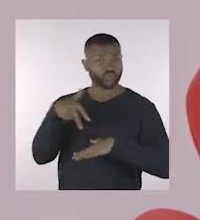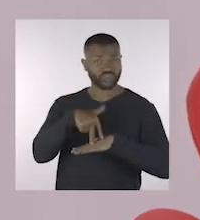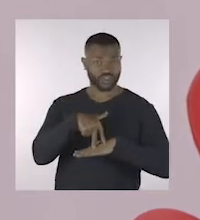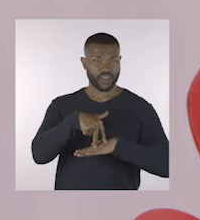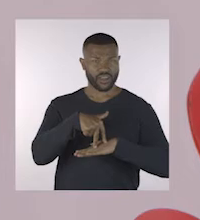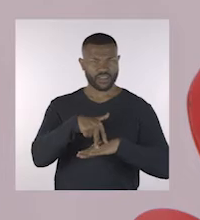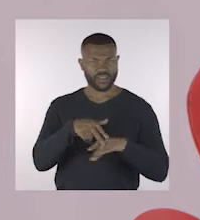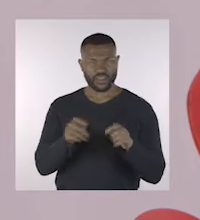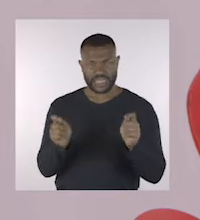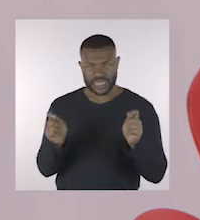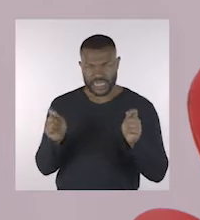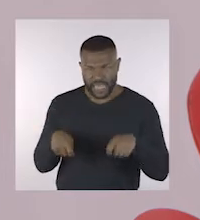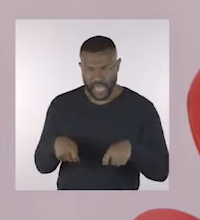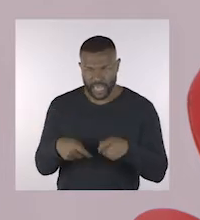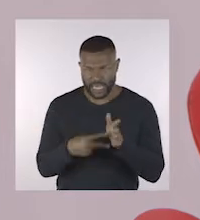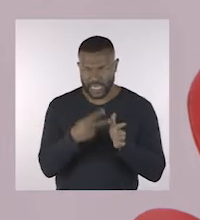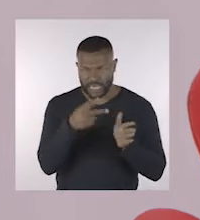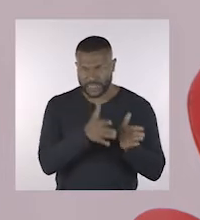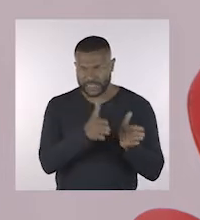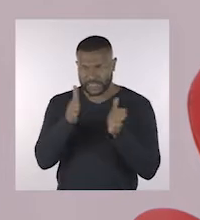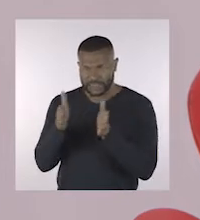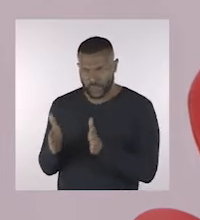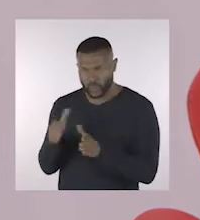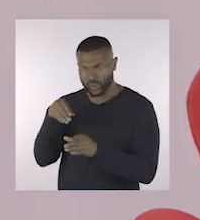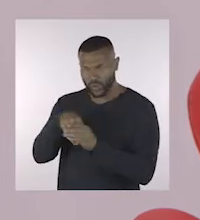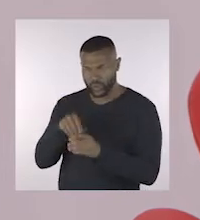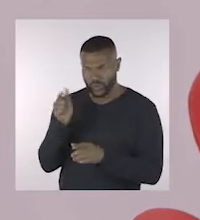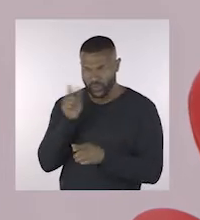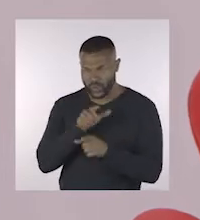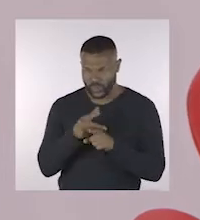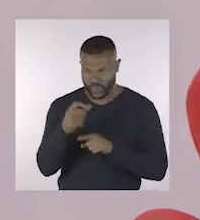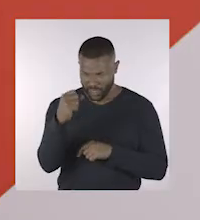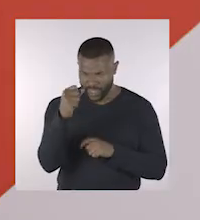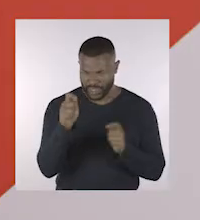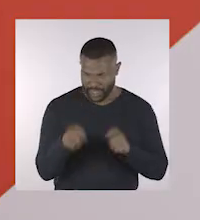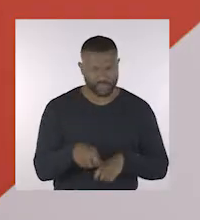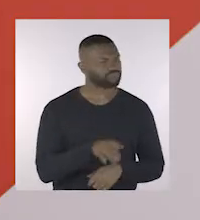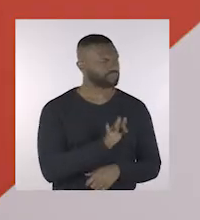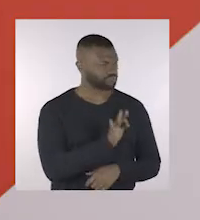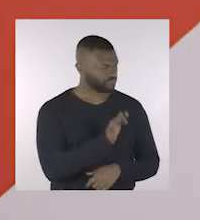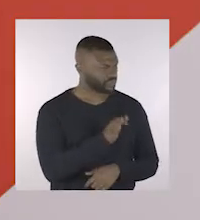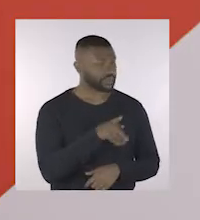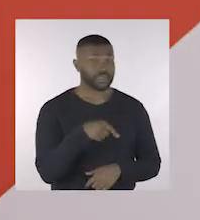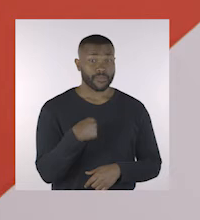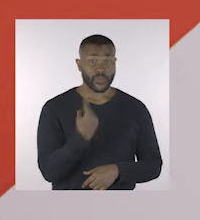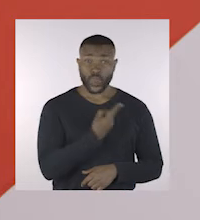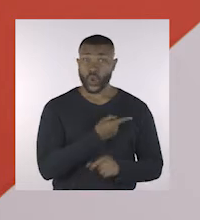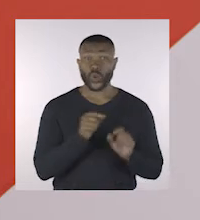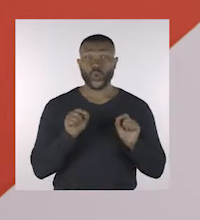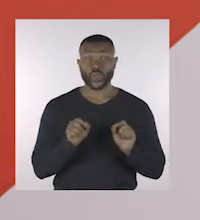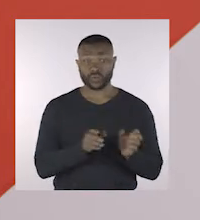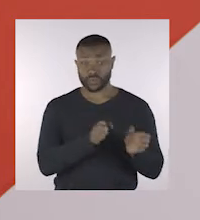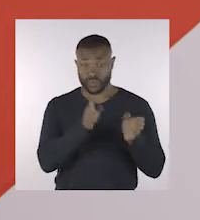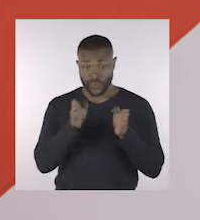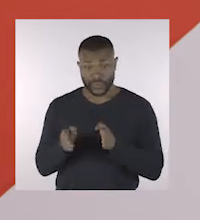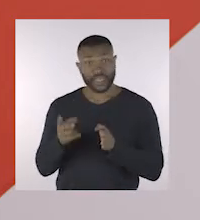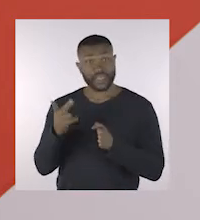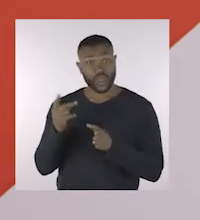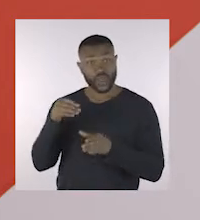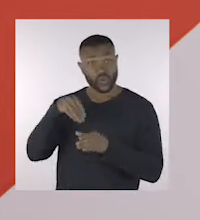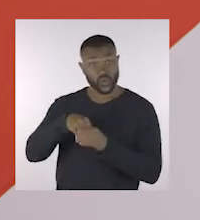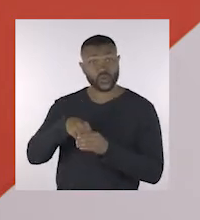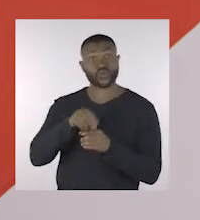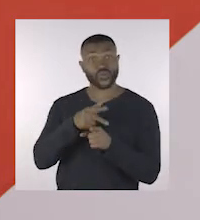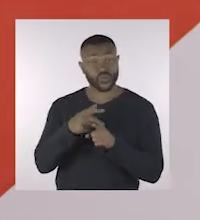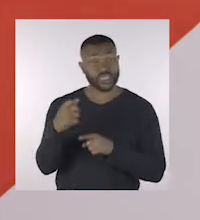chegada dá para ir ao segundo turno e ganhar essa eleição com certeza nós vamos para o segundo turno